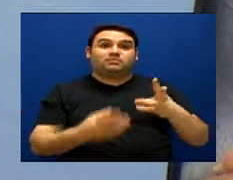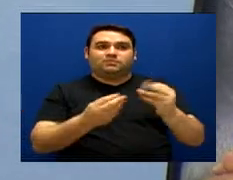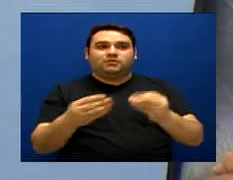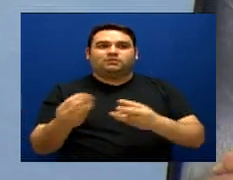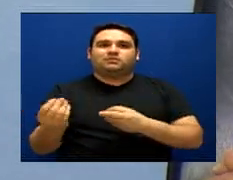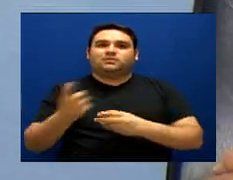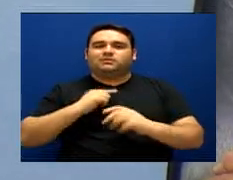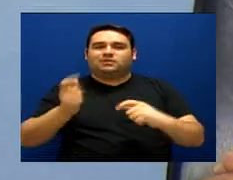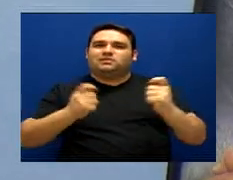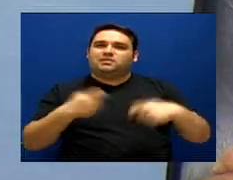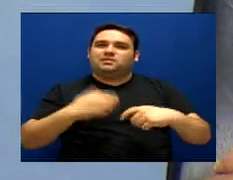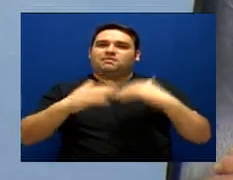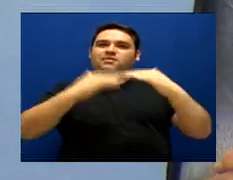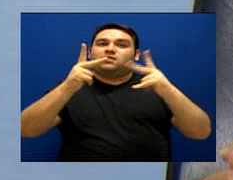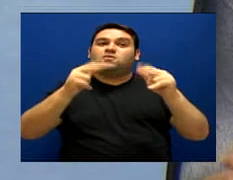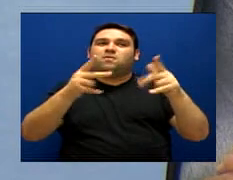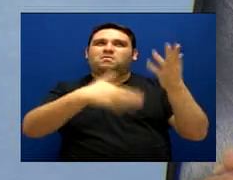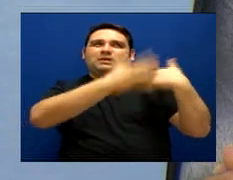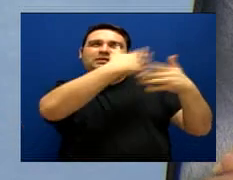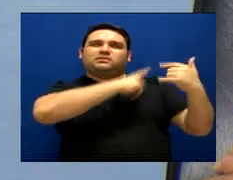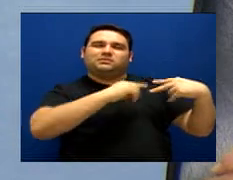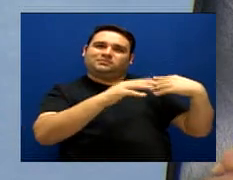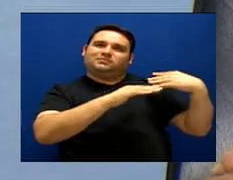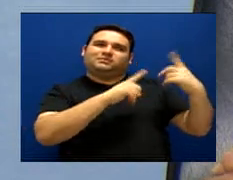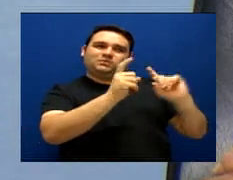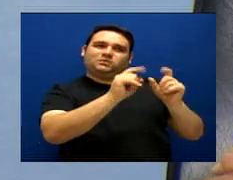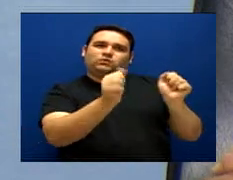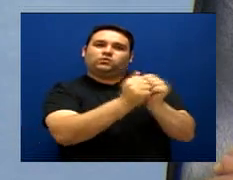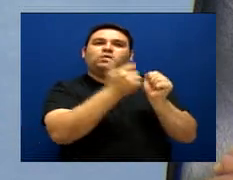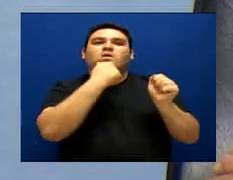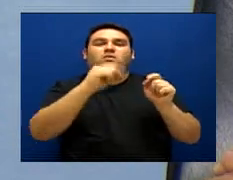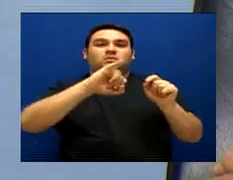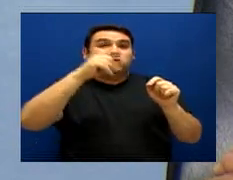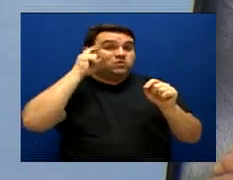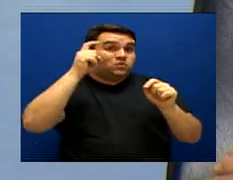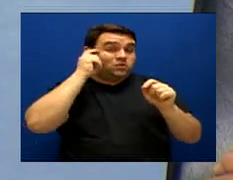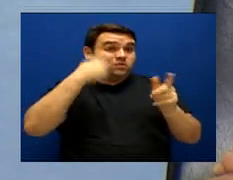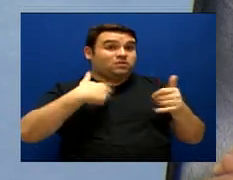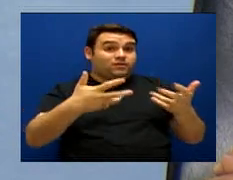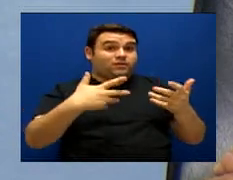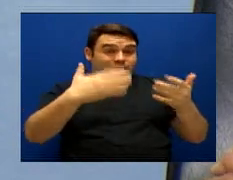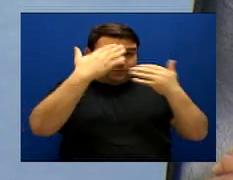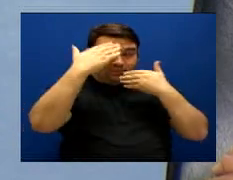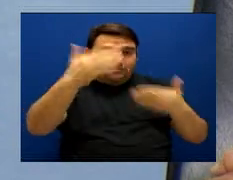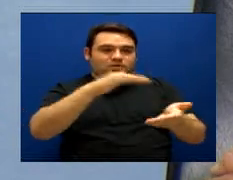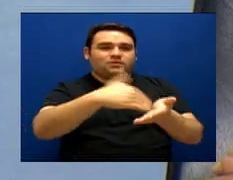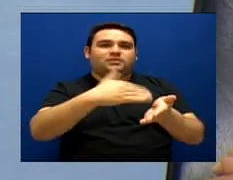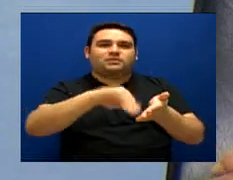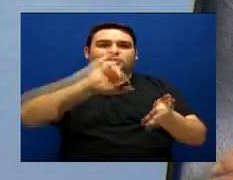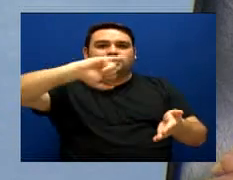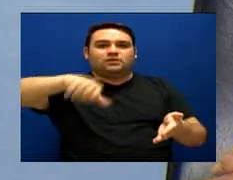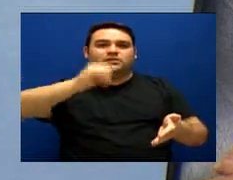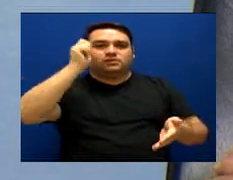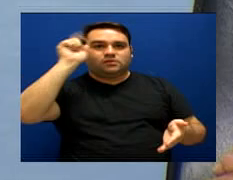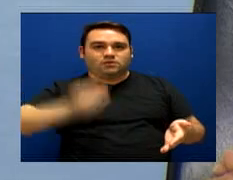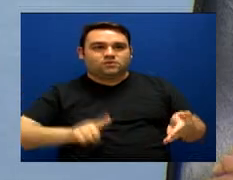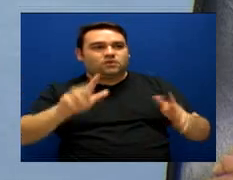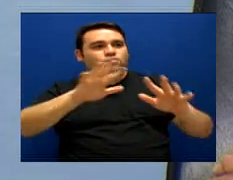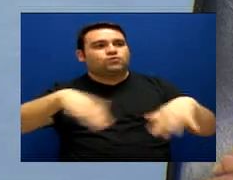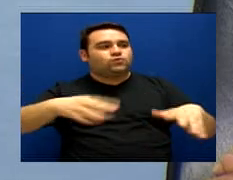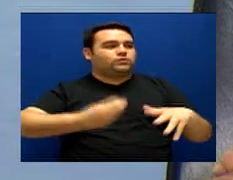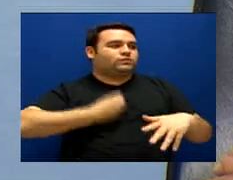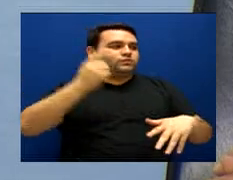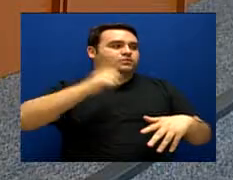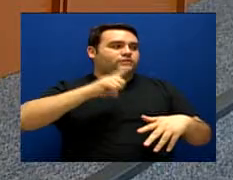coisa para melhorar, que nem a gente teve uma reunião no gabinete do João. Antes de tudo, quero agradecer, desculpa, ao secretário Gessé, a presença de todos aqui da